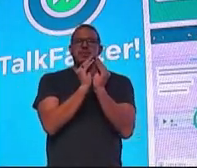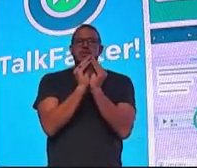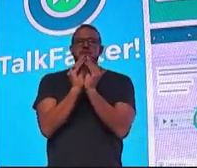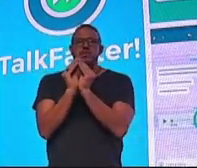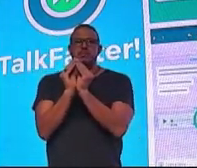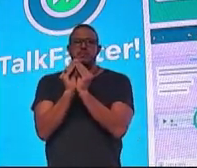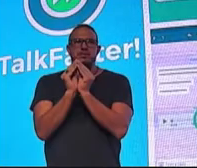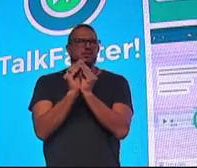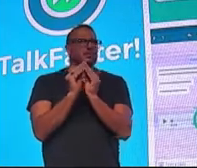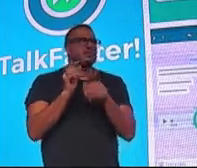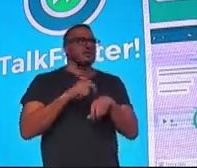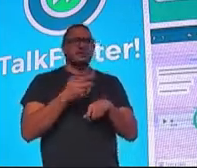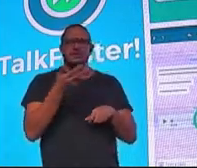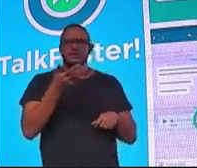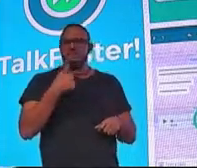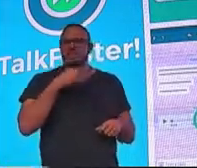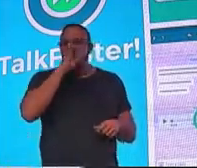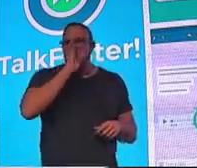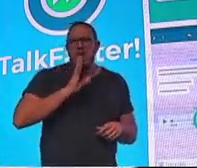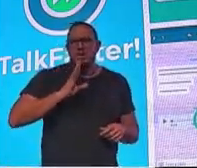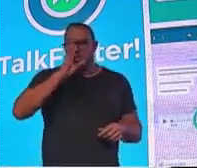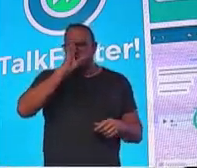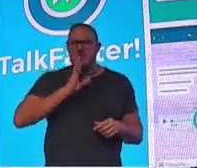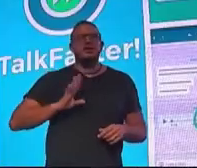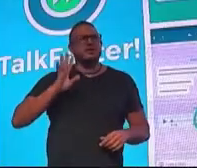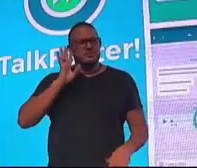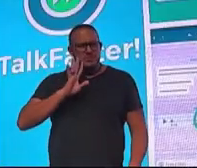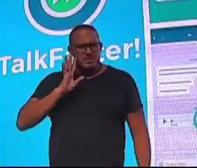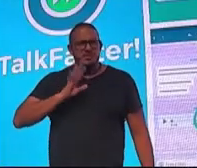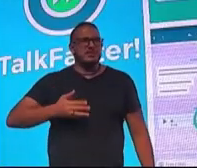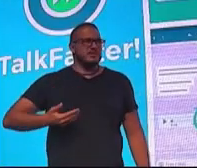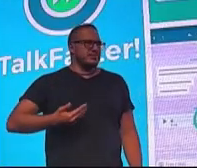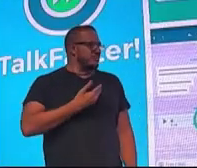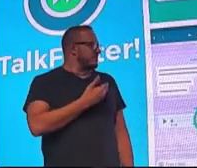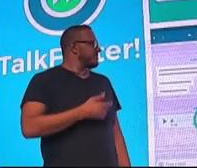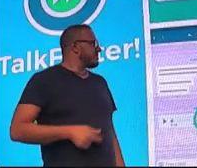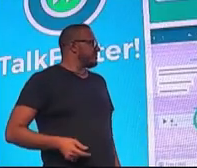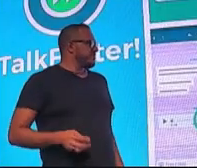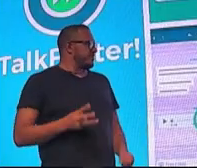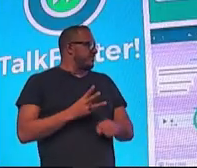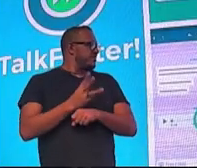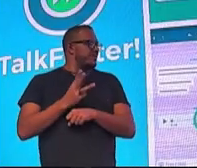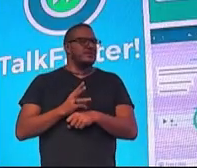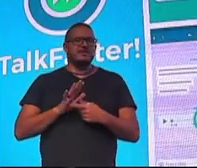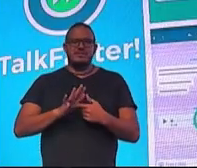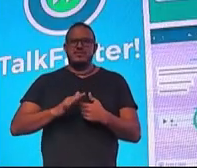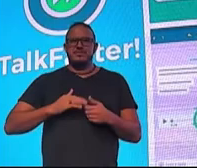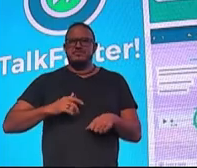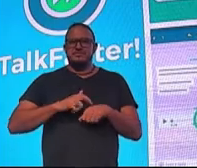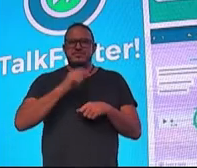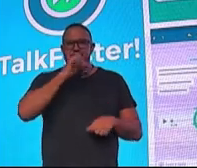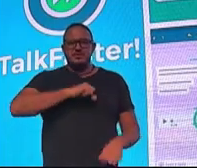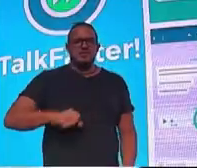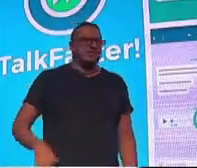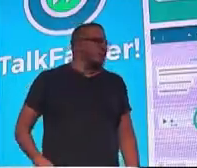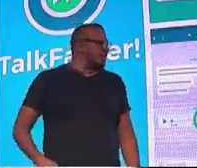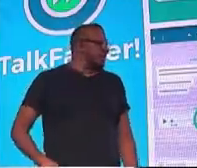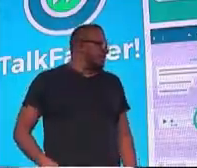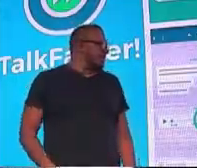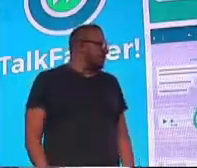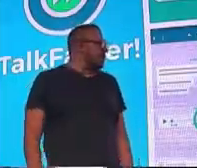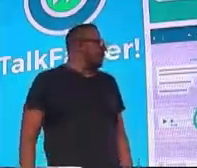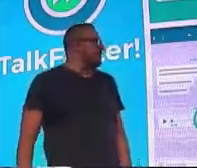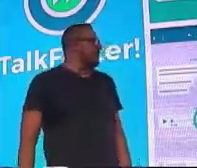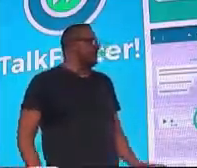acelera. É de graça. É muito bacana. Vou mostrar aqui rapidinho, 10 segundinhos. Ó, pegou o áudio,